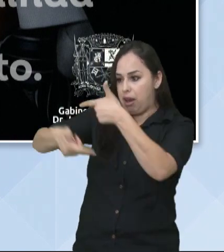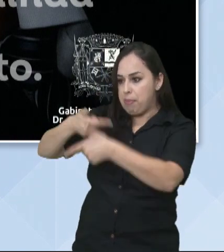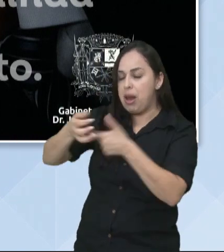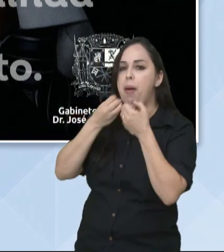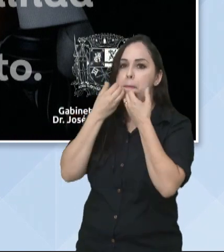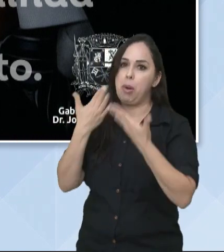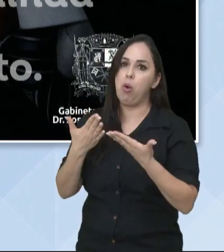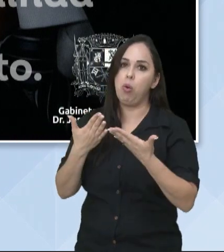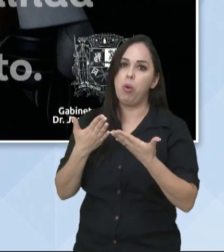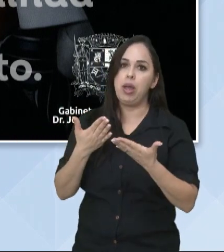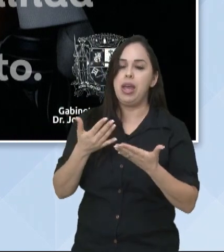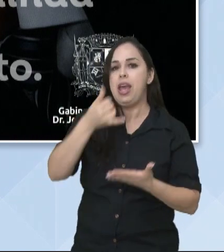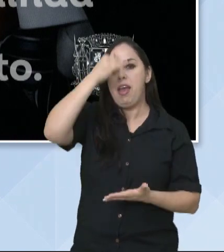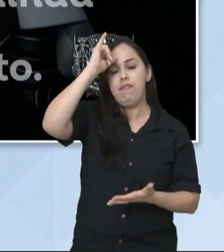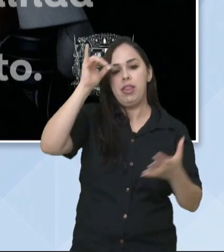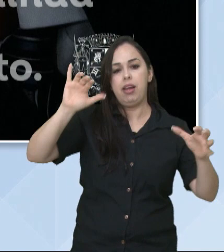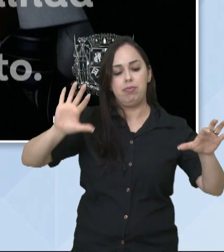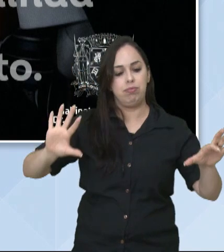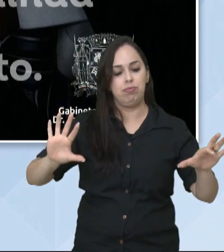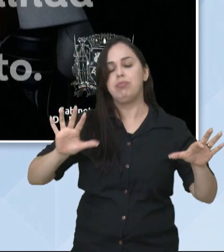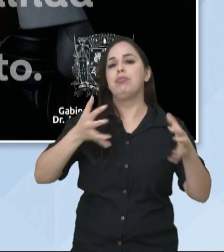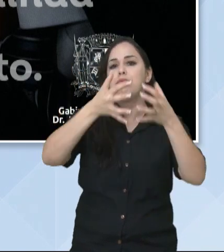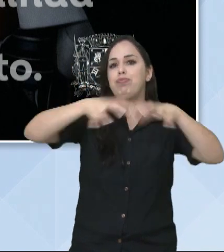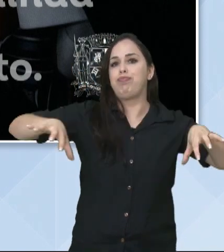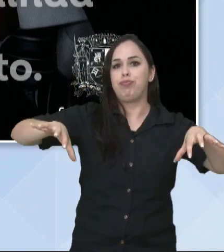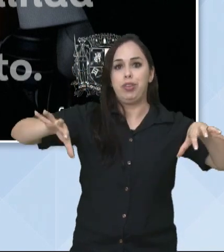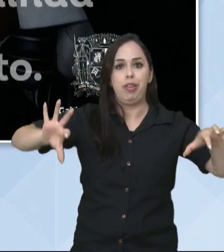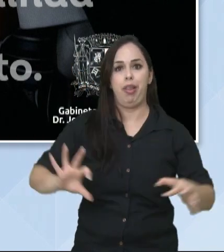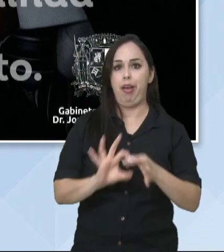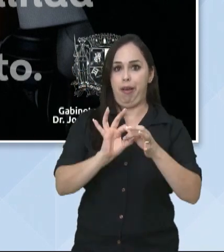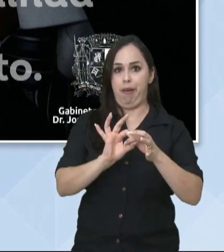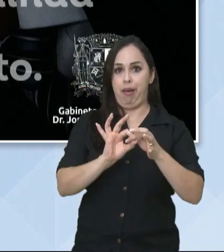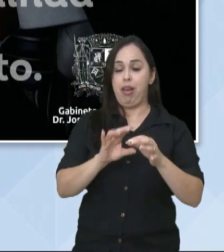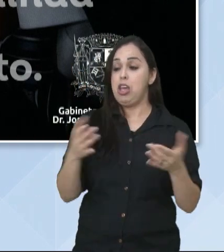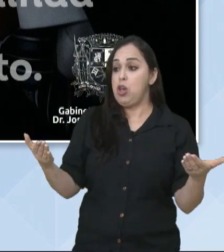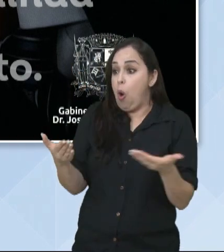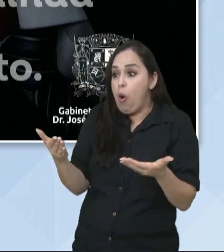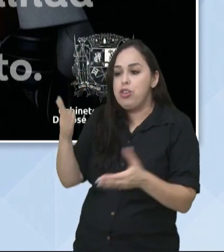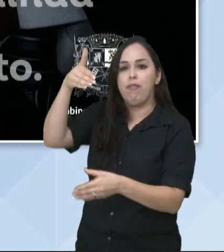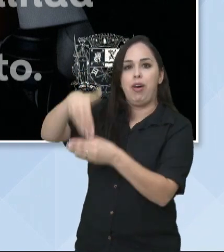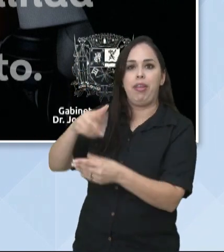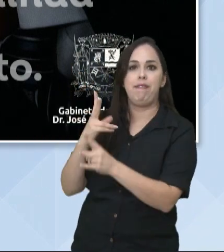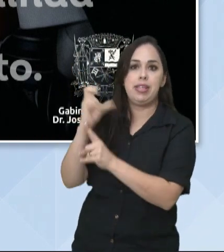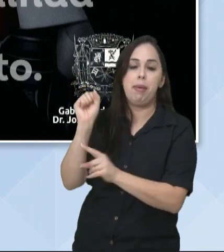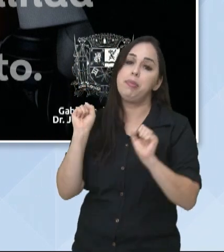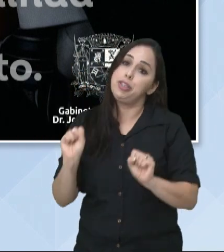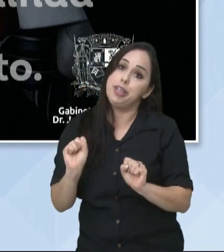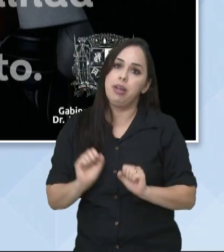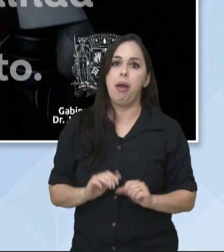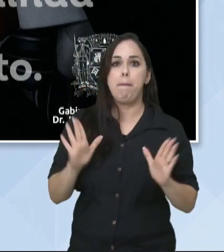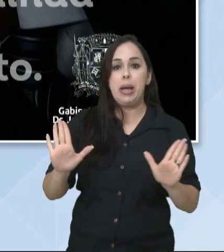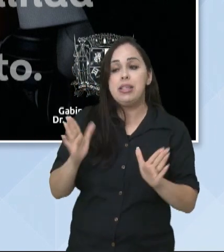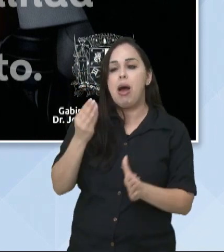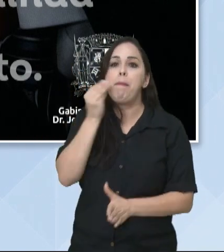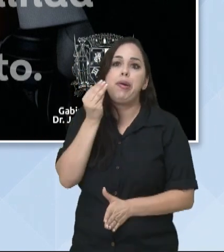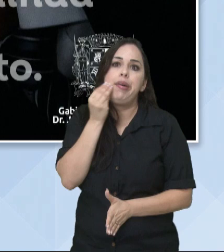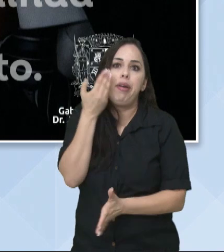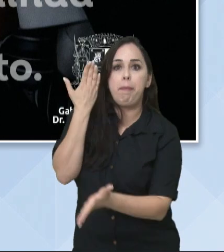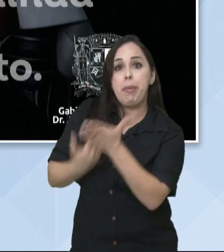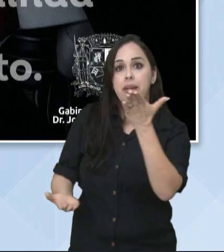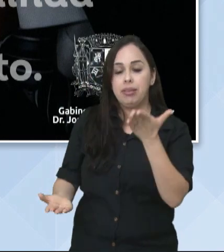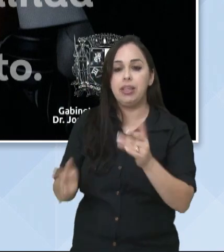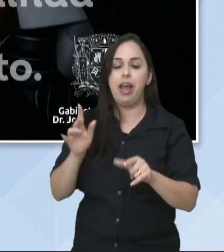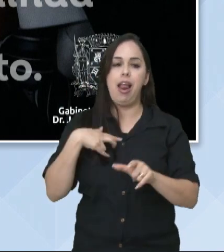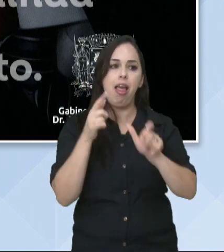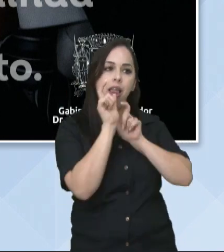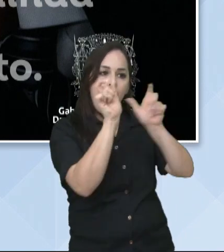não estaria dividido e hoje ele poderia até estar eleito. Mas ele jogou a oportunidade fora. Ele zombou das pessoas,